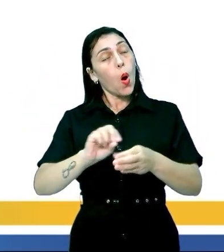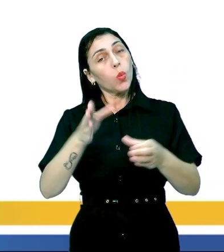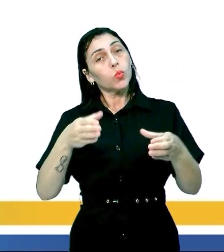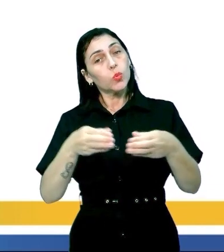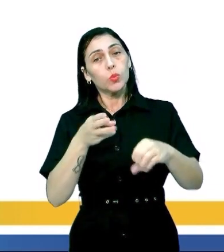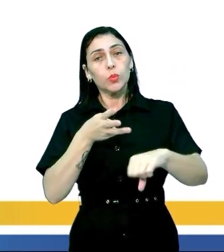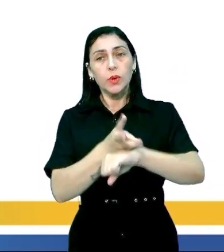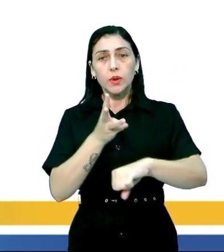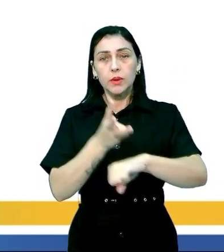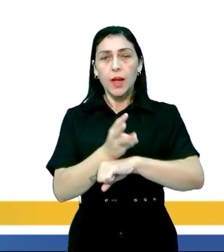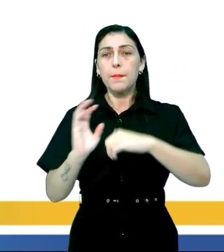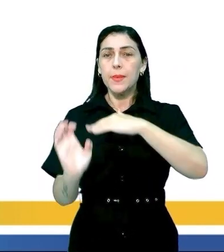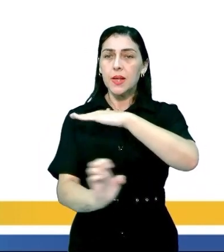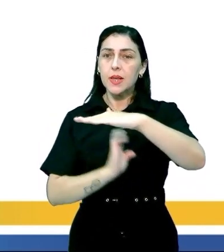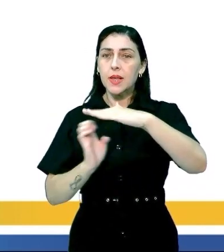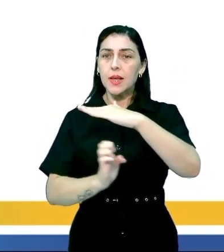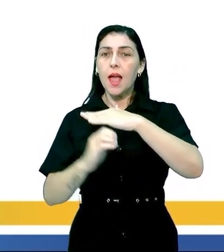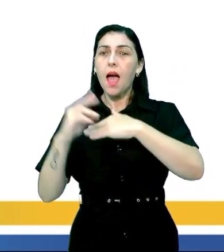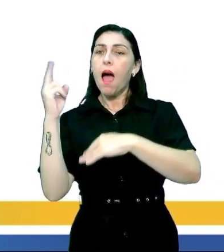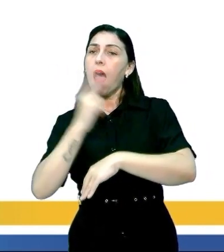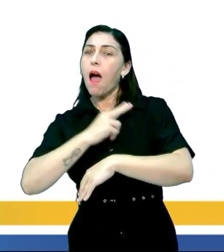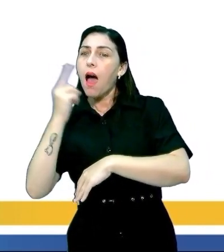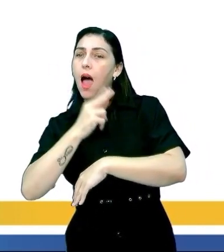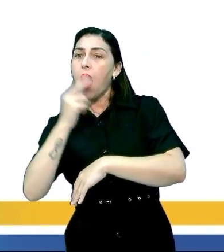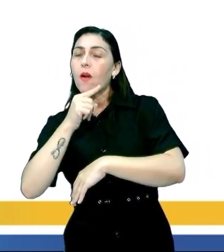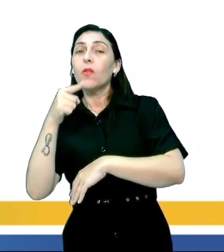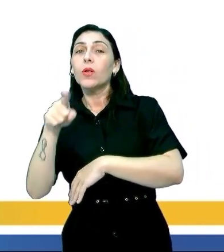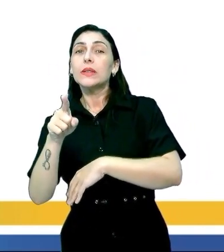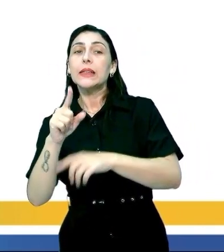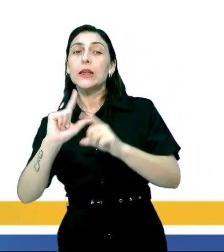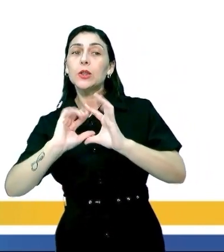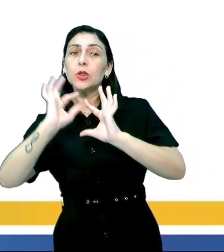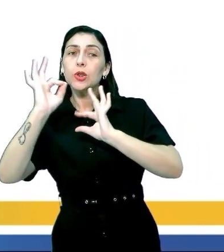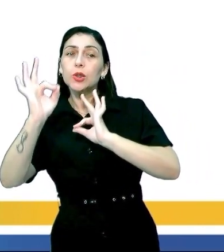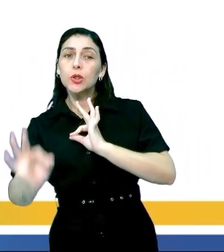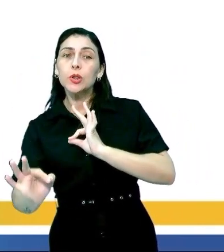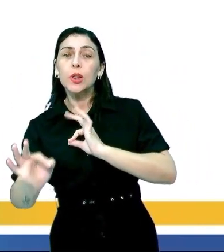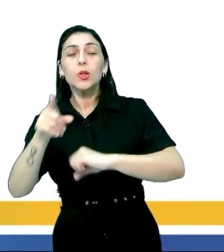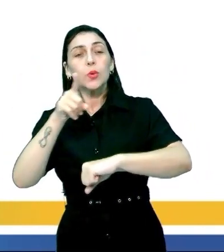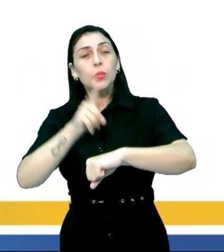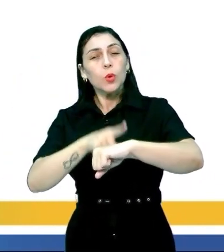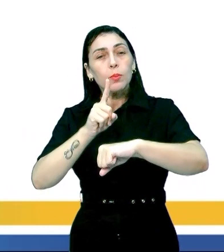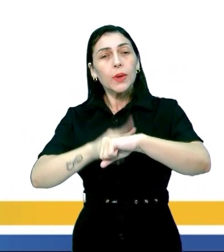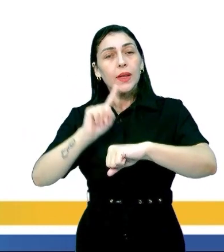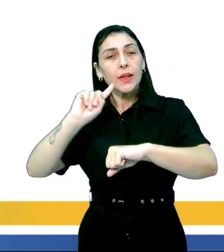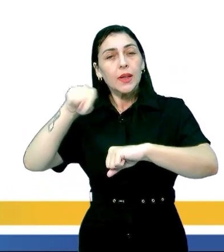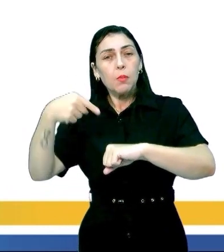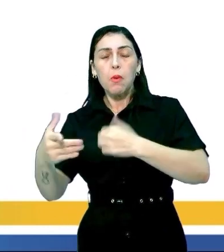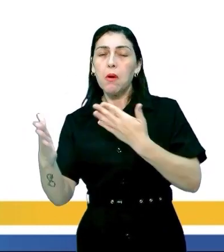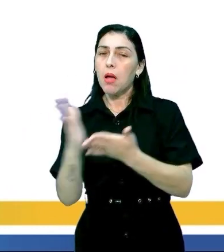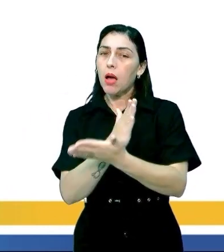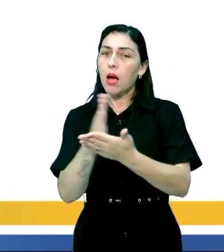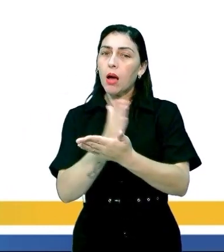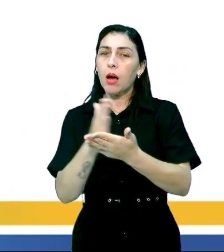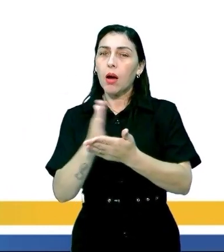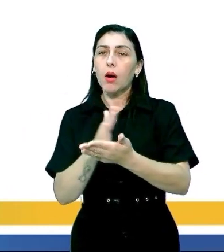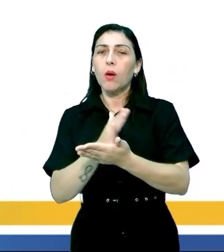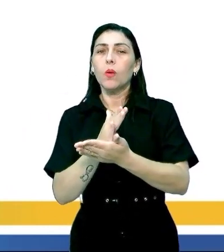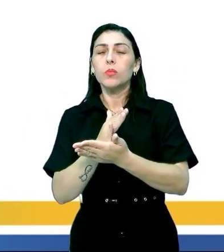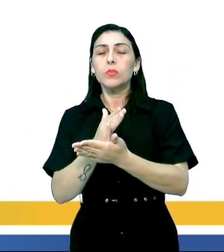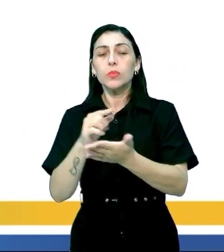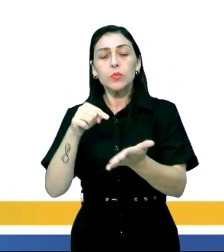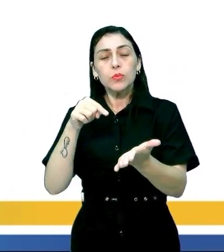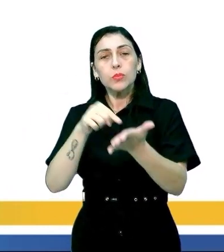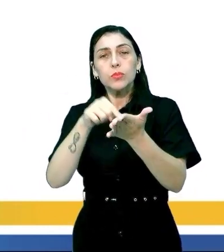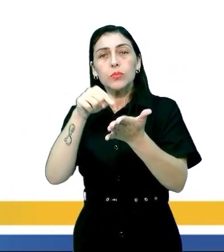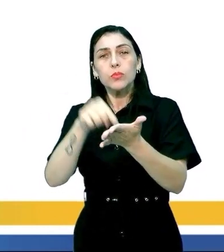no grupo do WhatsApp da empresa. Indiretamente, você fica distante. Momentos depois, com